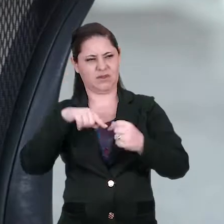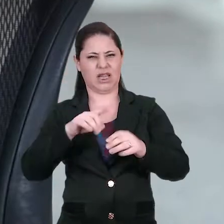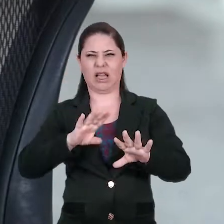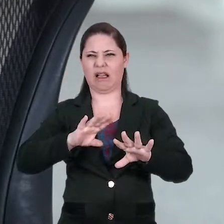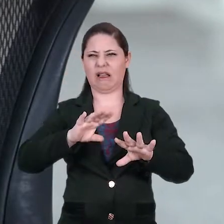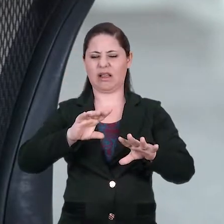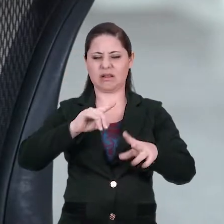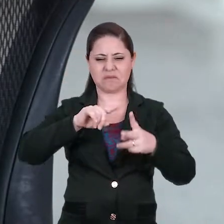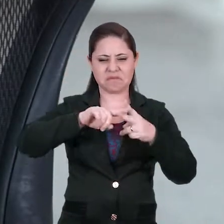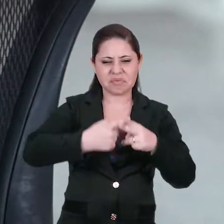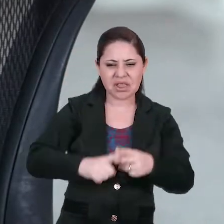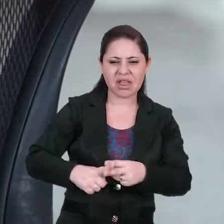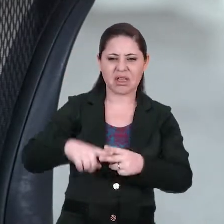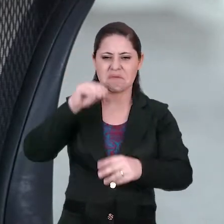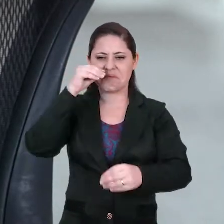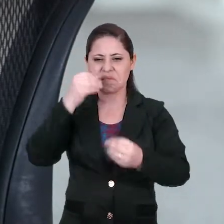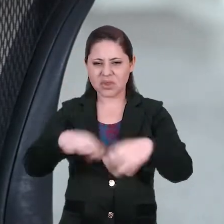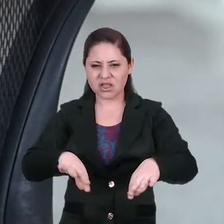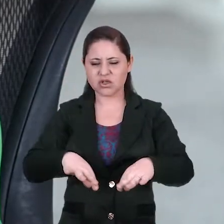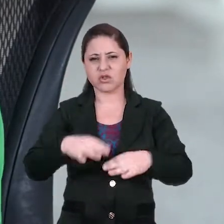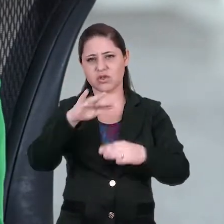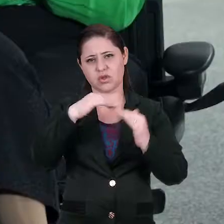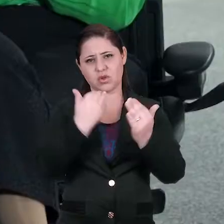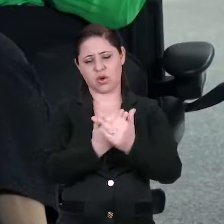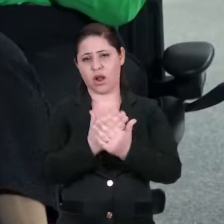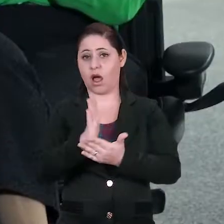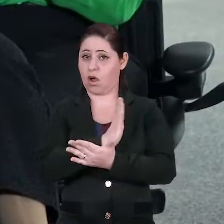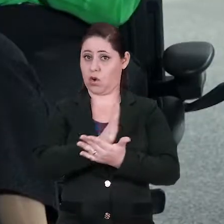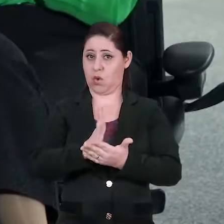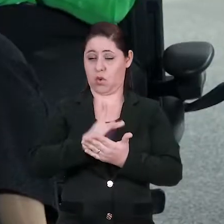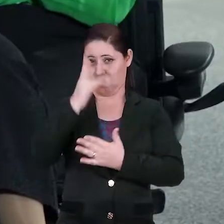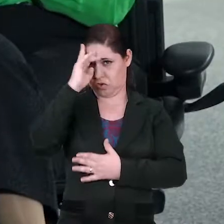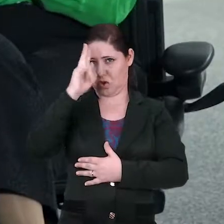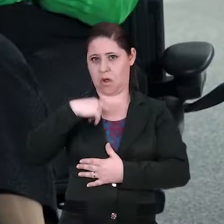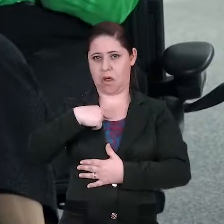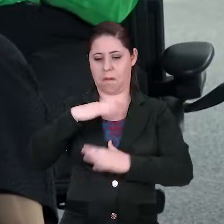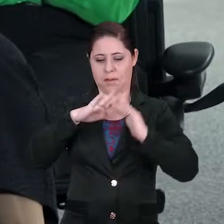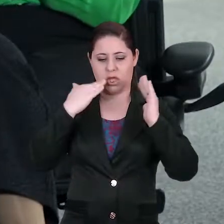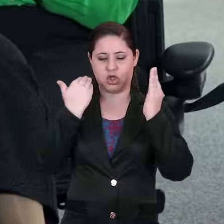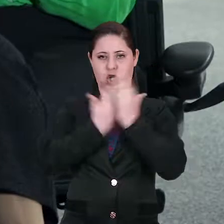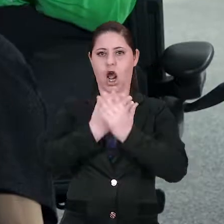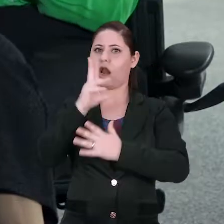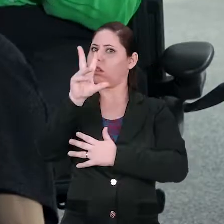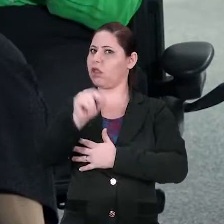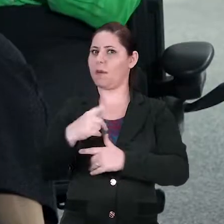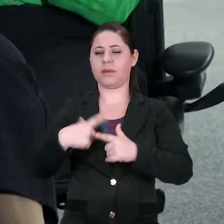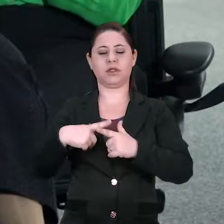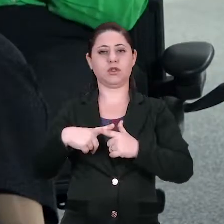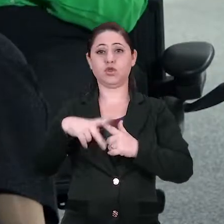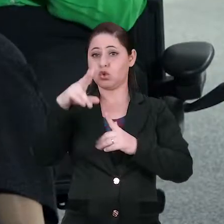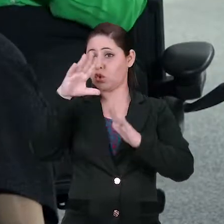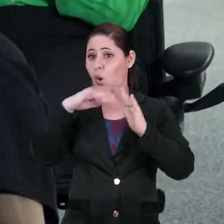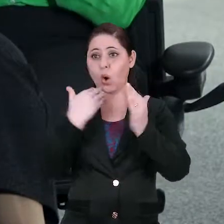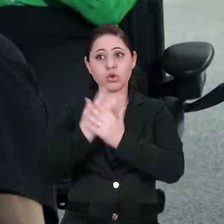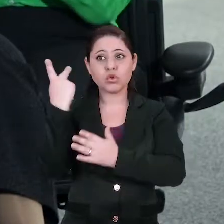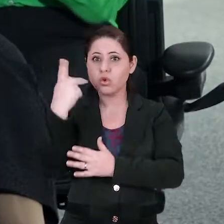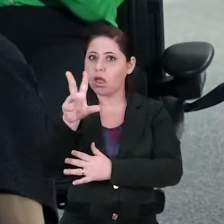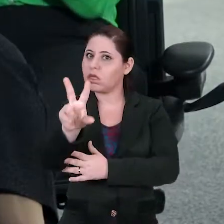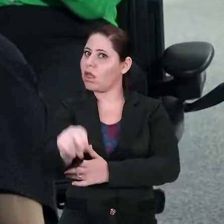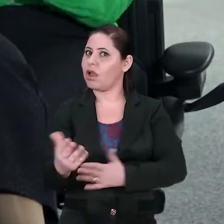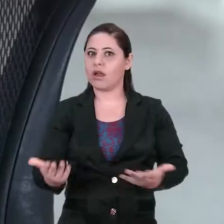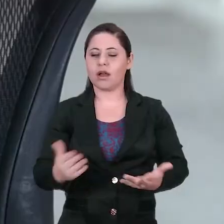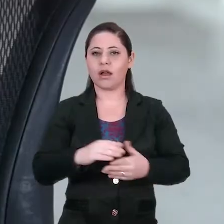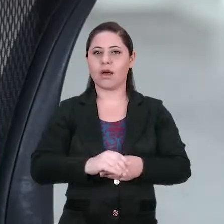tudo, acabar com a escola, vai ser um absurdo. Alguns diretores falaram, na minha escola não, porque a minha escola, eu falei, não é a sua escola, é a